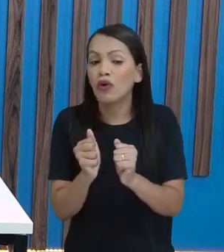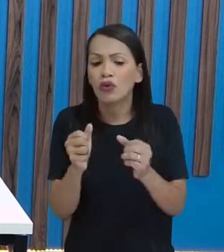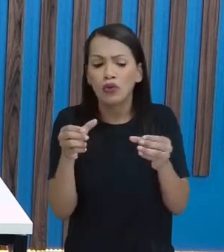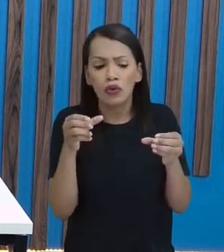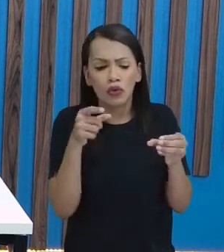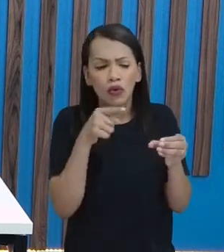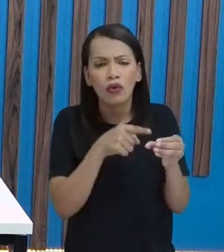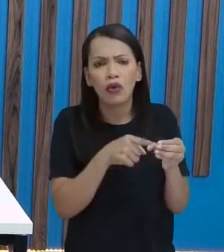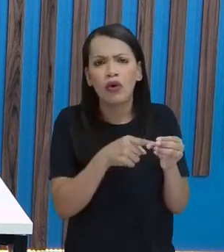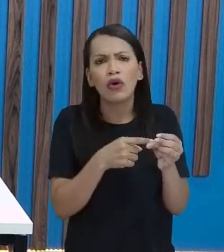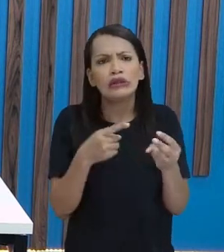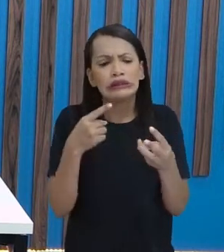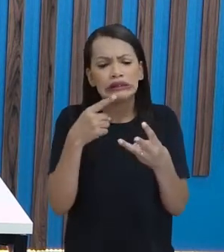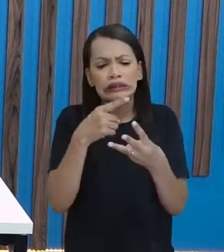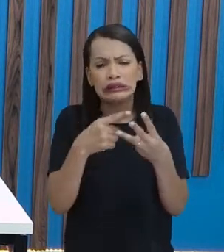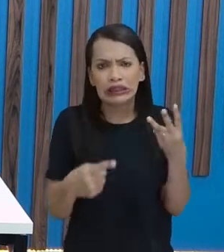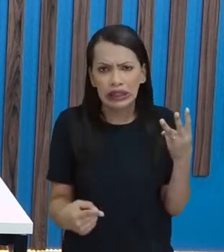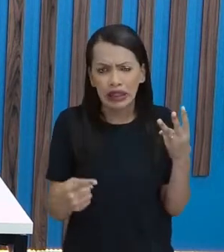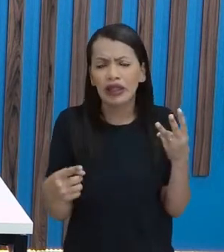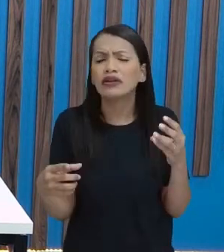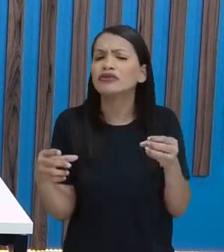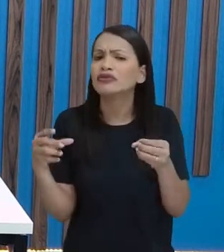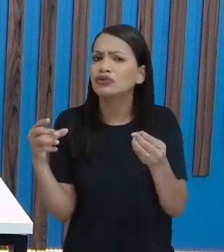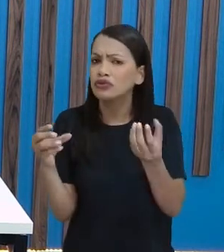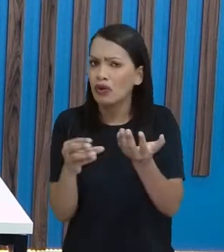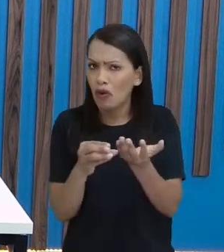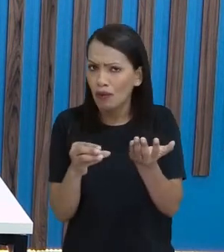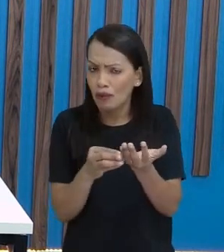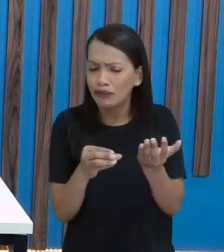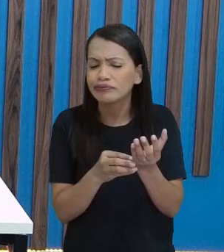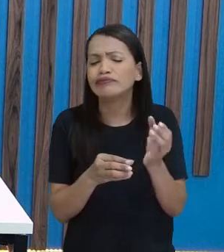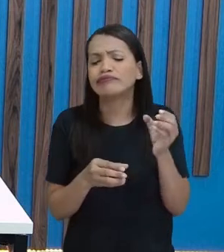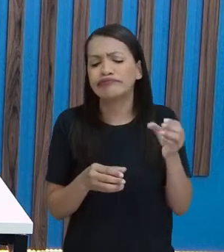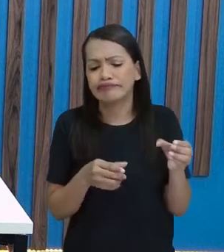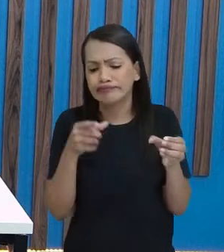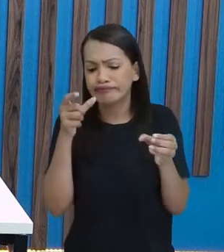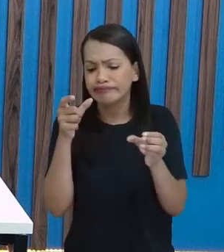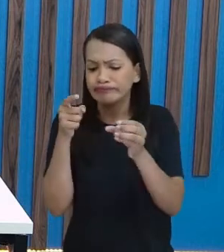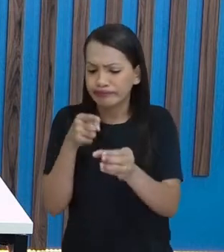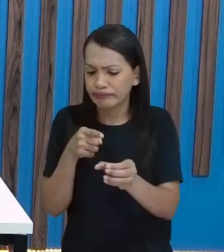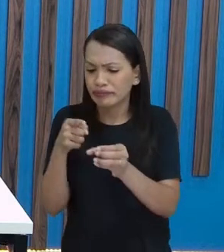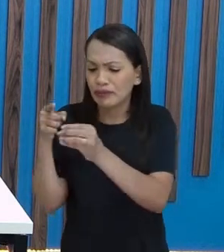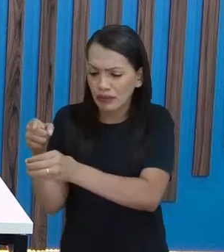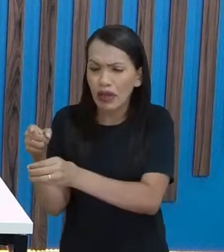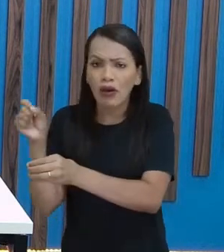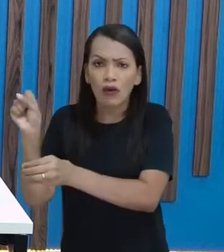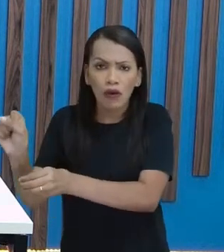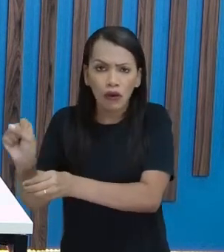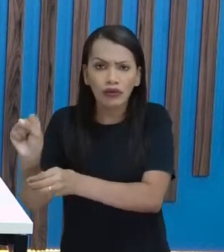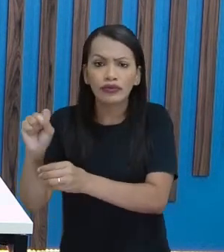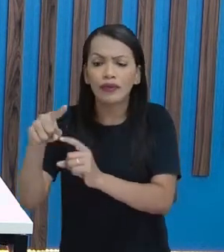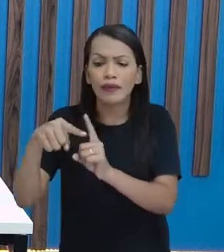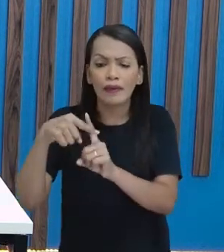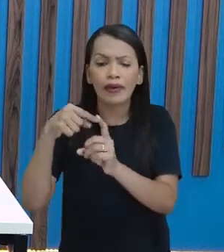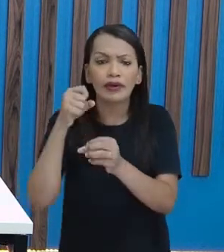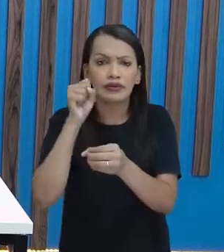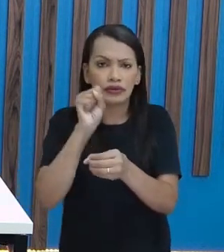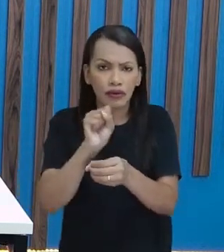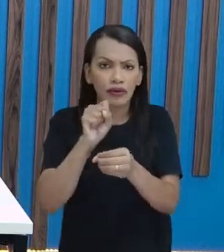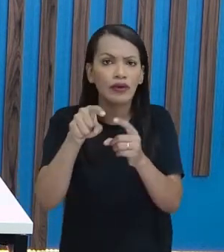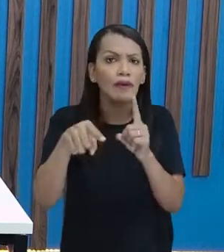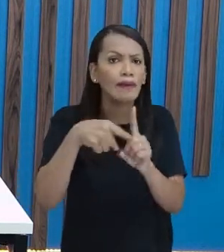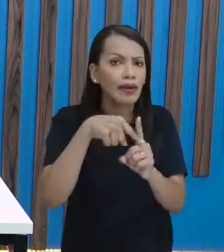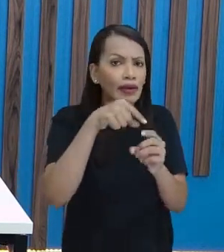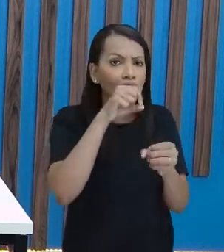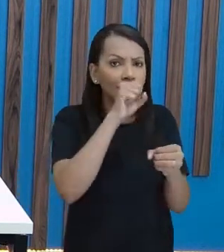usar 2 operações aí, para facilitar. Ou você pode usar só a soma, tá? Lembra que eu disse que às vezes a gente